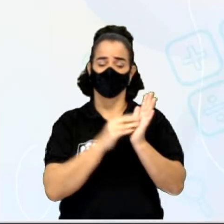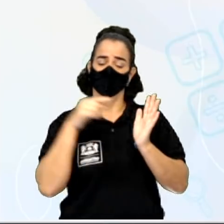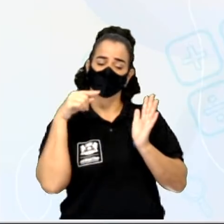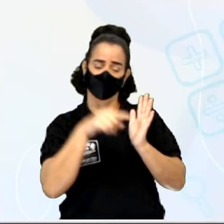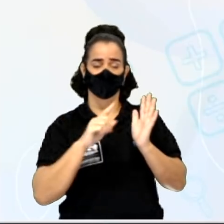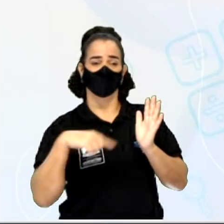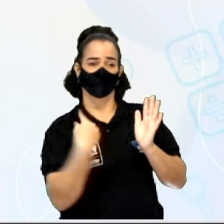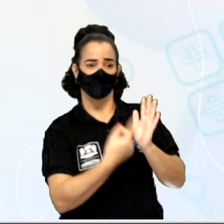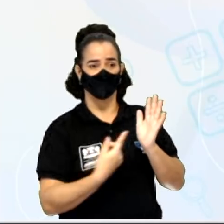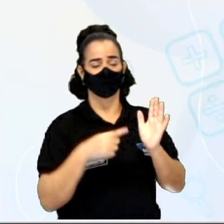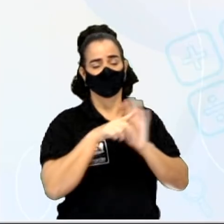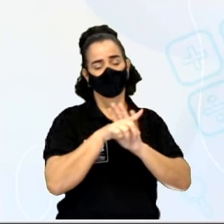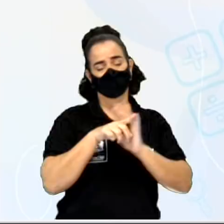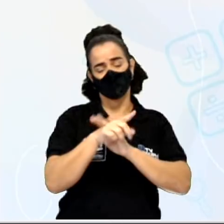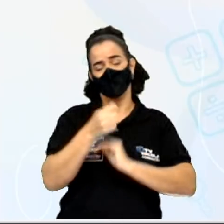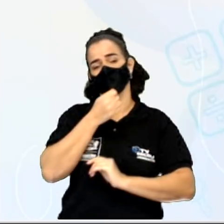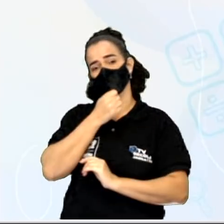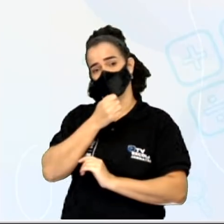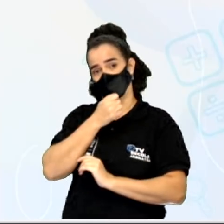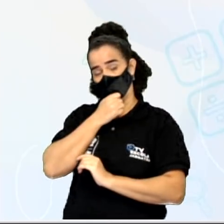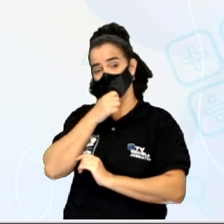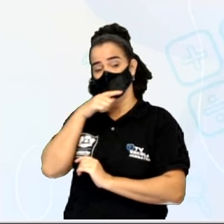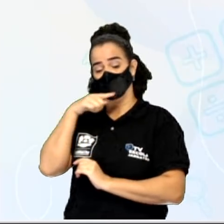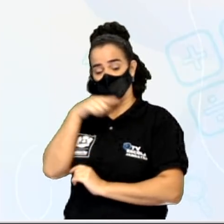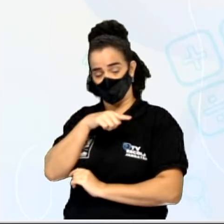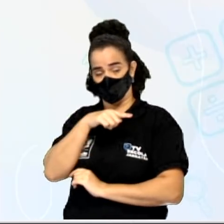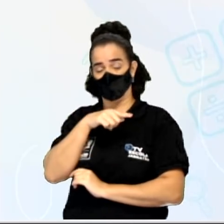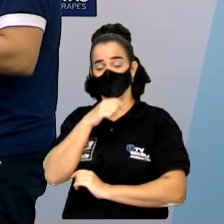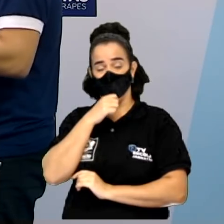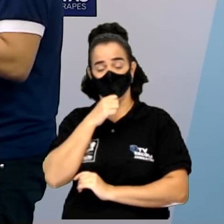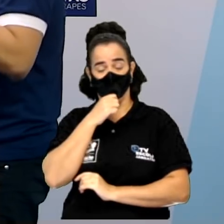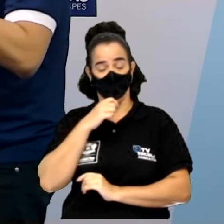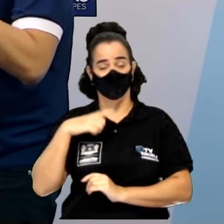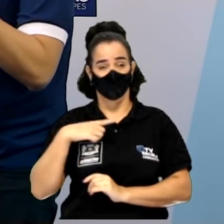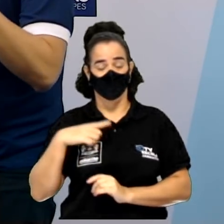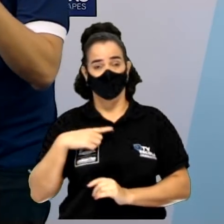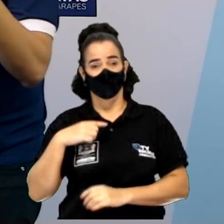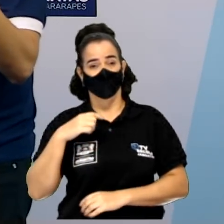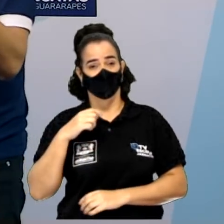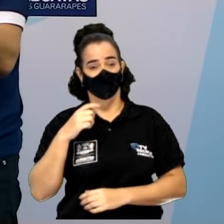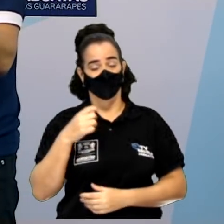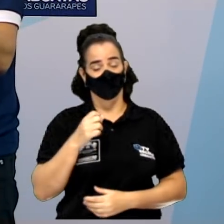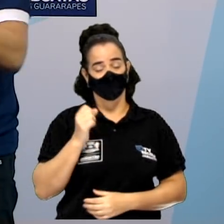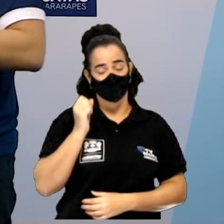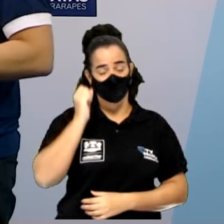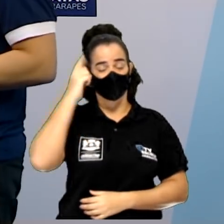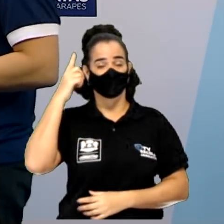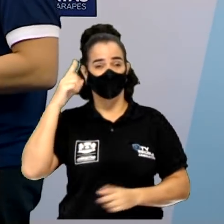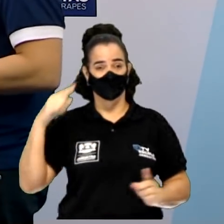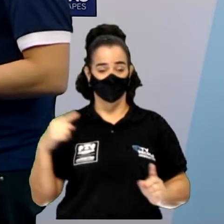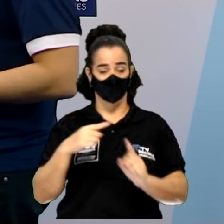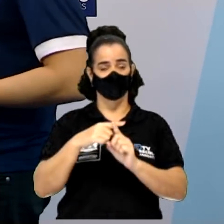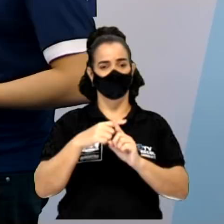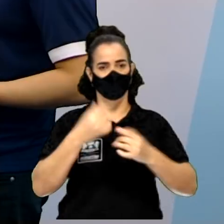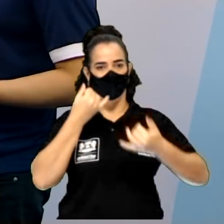a pesquisa indica ainda, esse ainda, apesar de trazer uma ideia de soma com relação à informação, ele